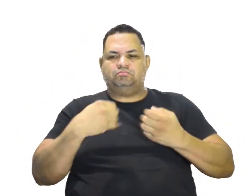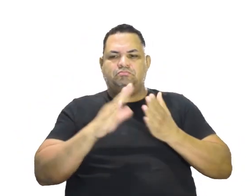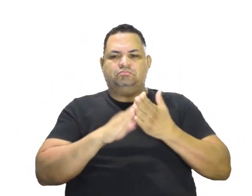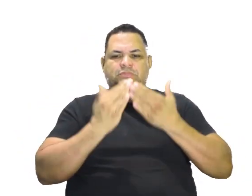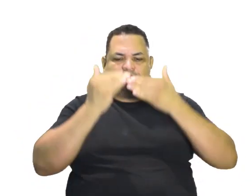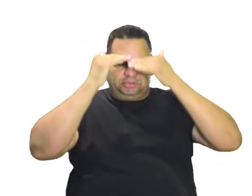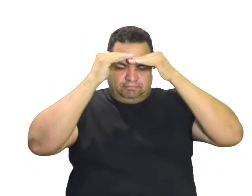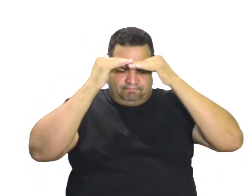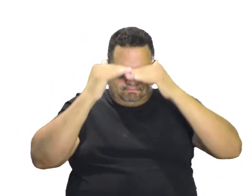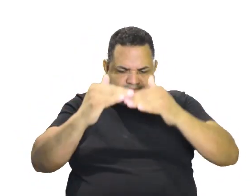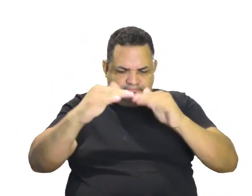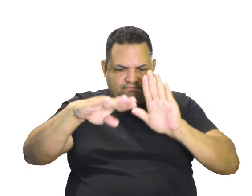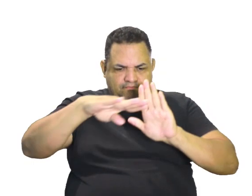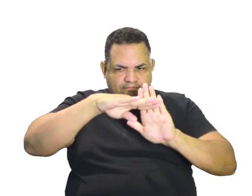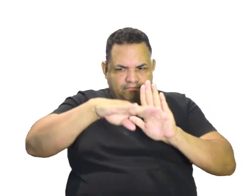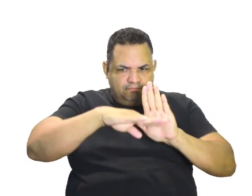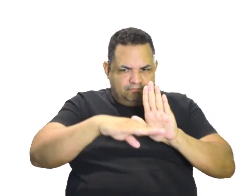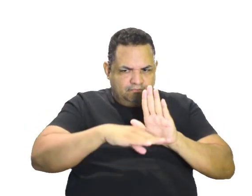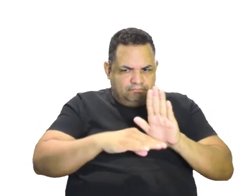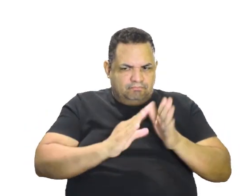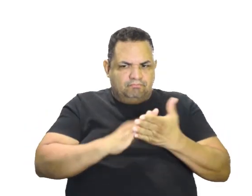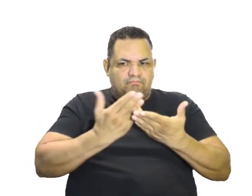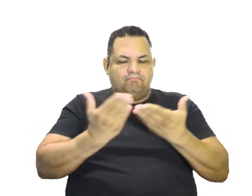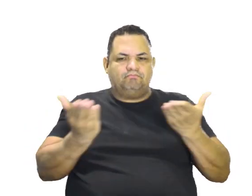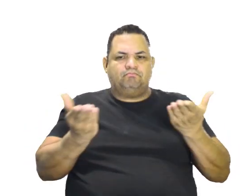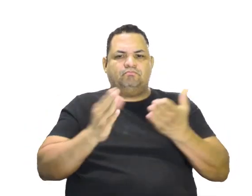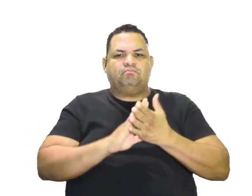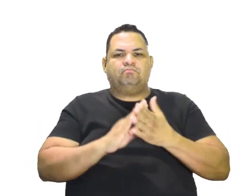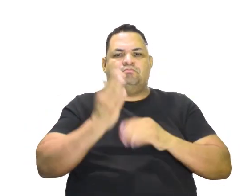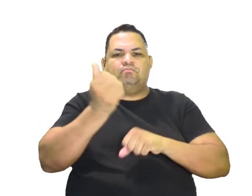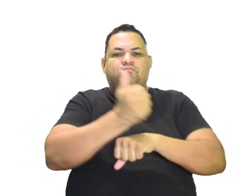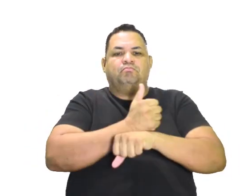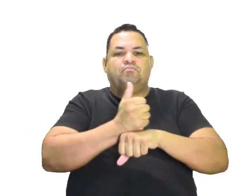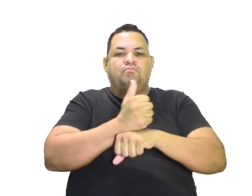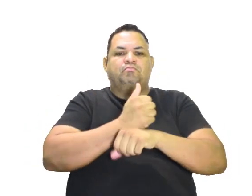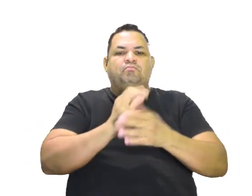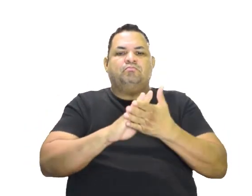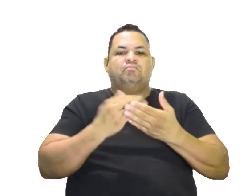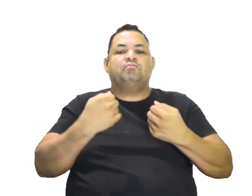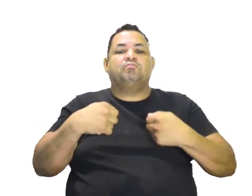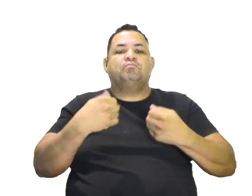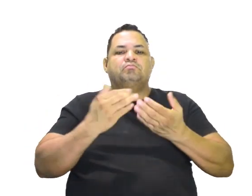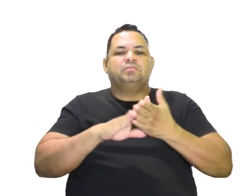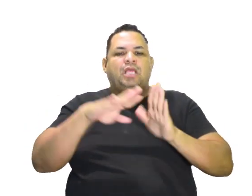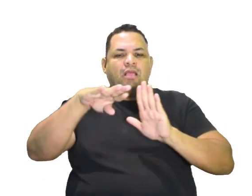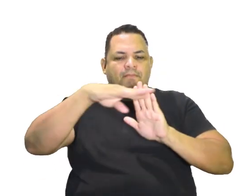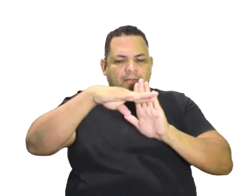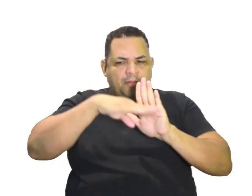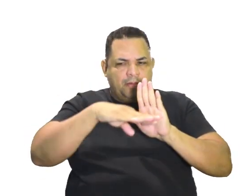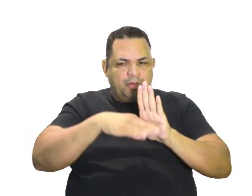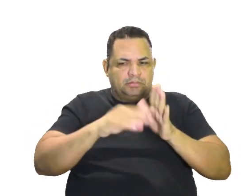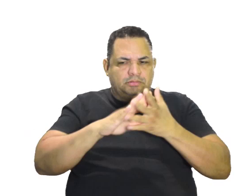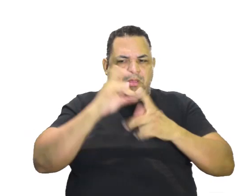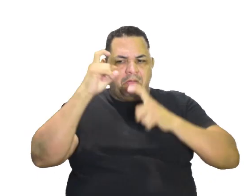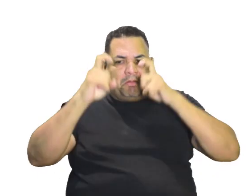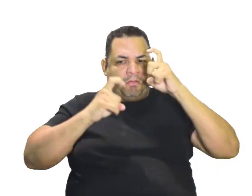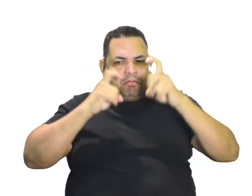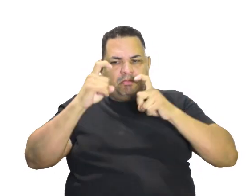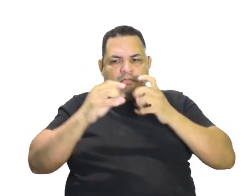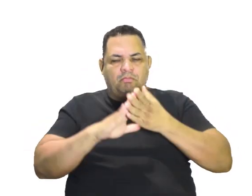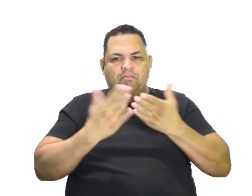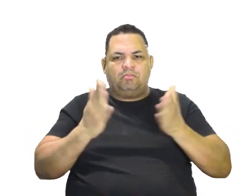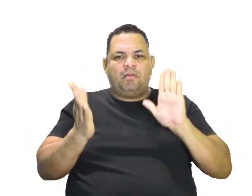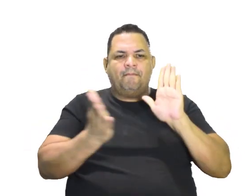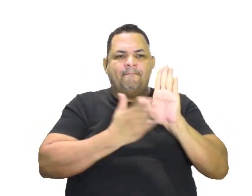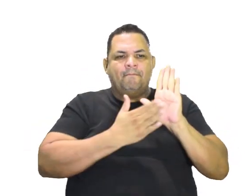seguida, devia ser tratada nas obras. Os artistas tinham que fazer daquela maneira, tinham que ter essa preocupação. E